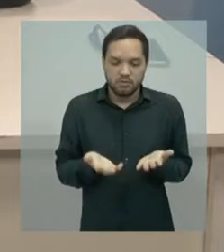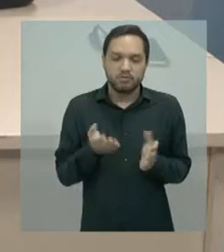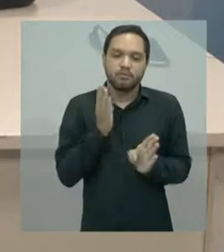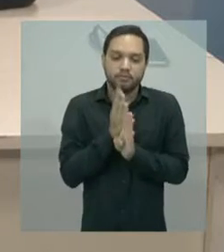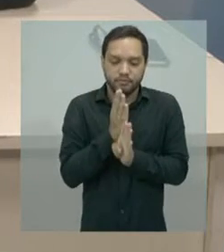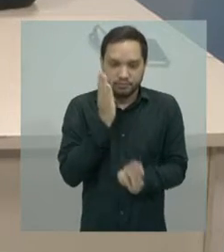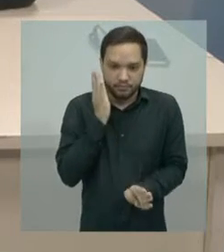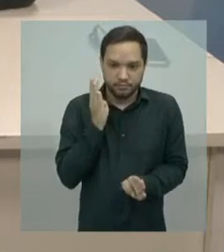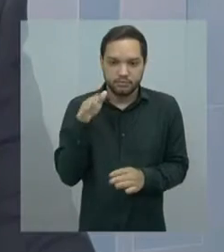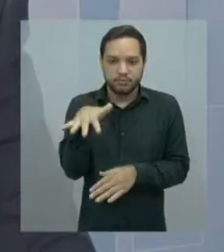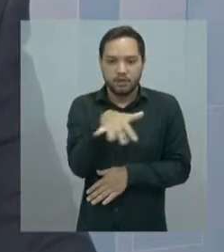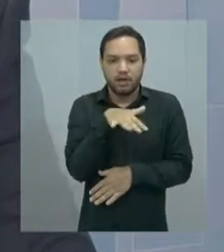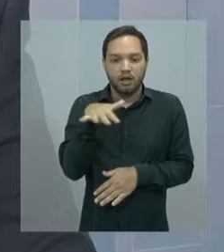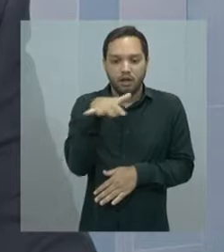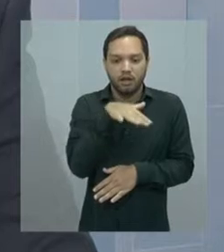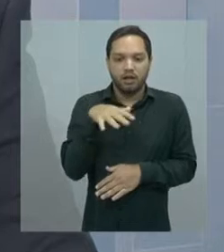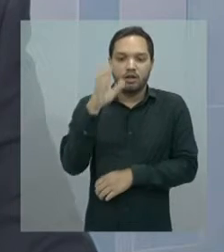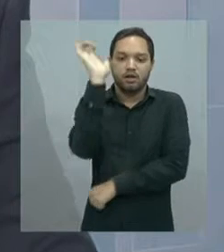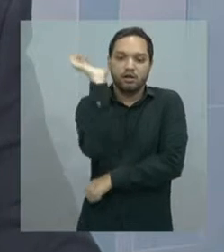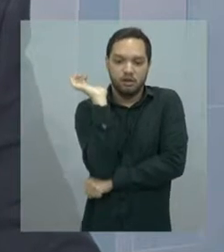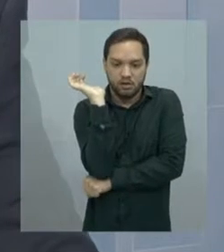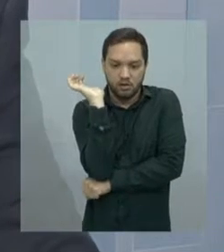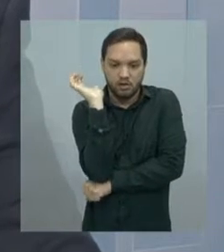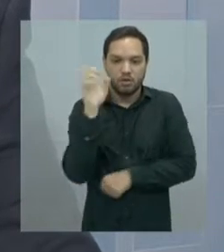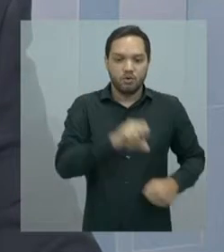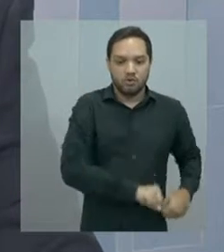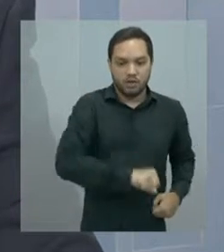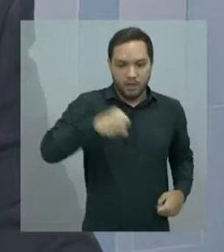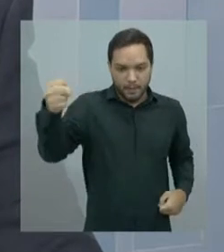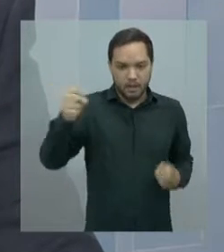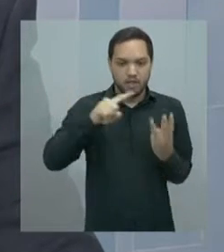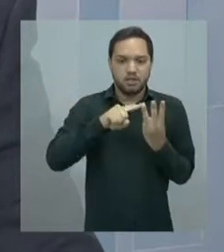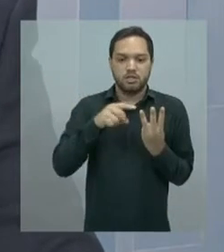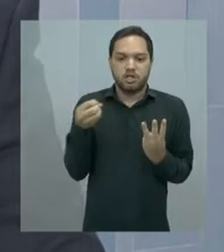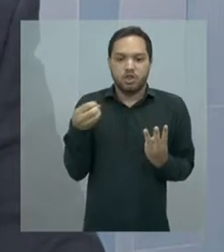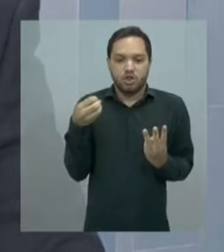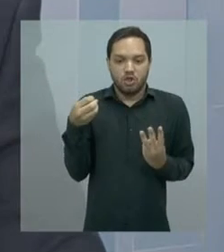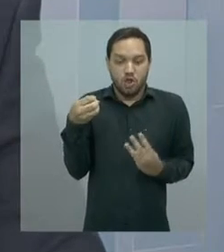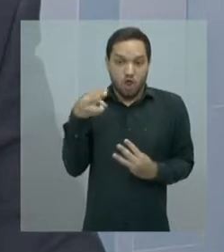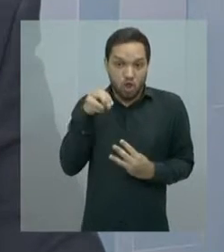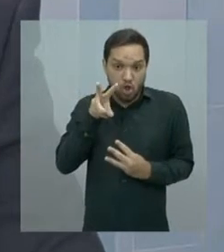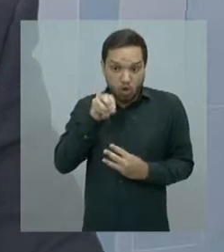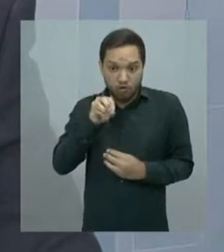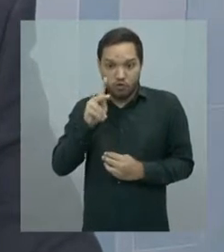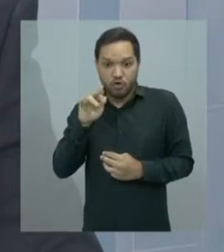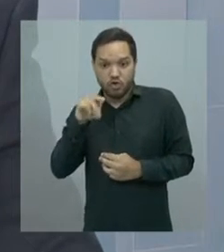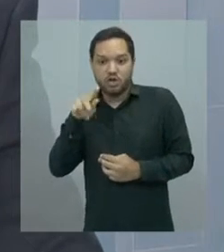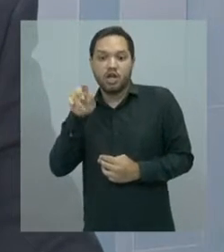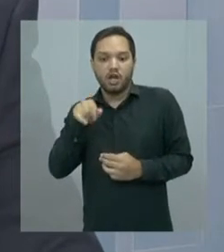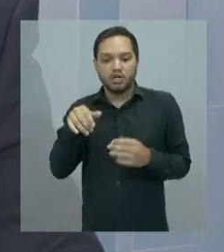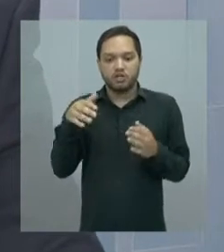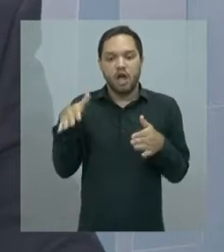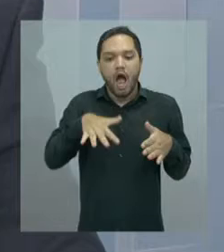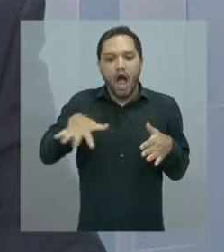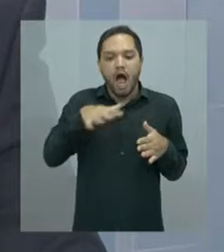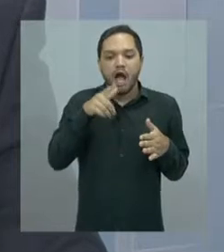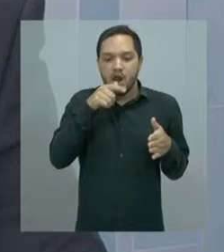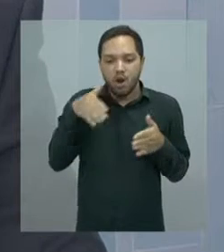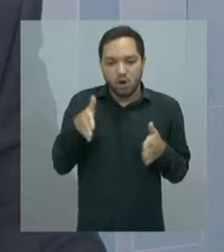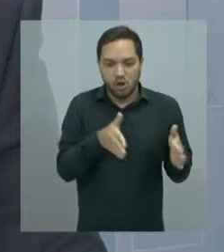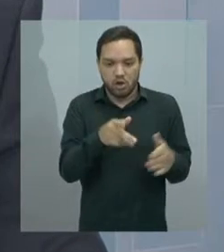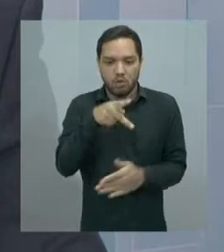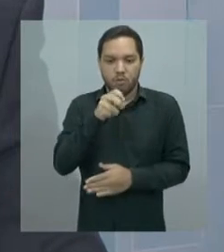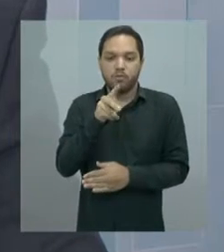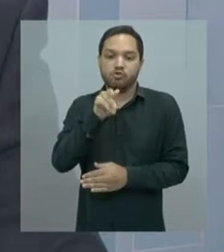aí. Aquela área que era Crateús, Independência e Novo Oriente, uma parte de Teranópolis, que é toda a área do Rio Poti. Do Rio Poti, é. A bacia do